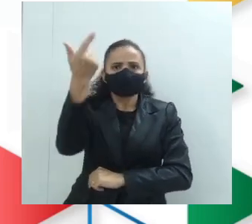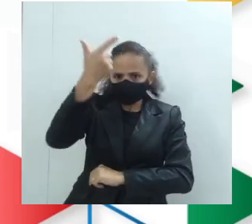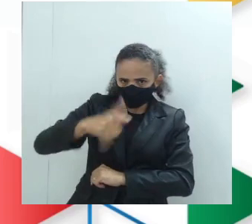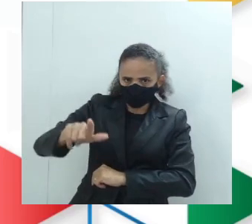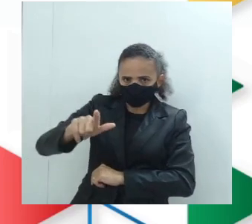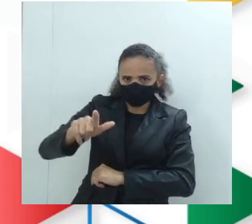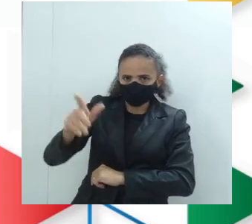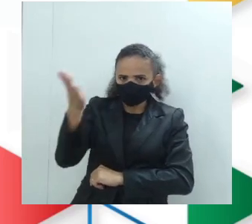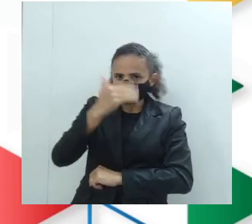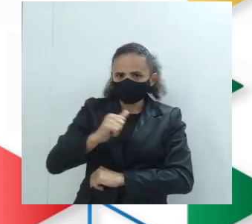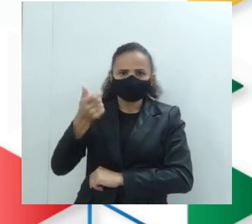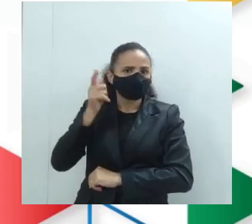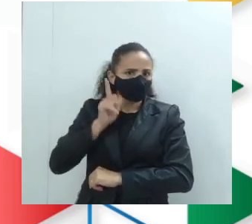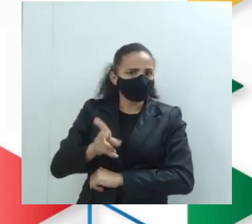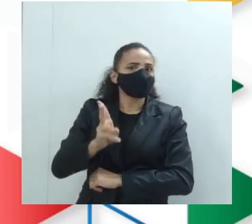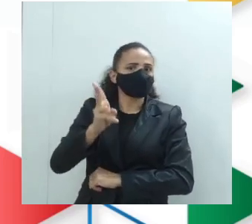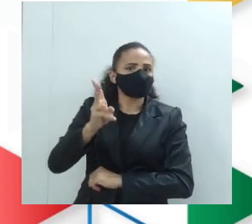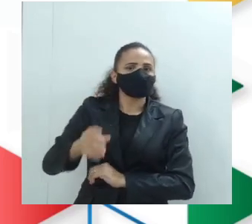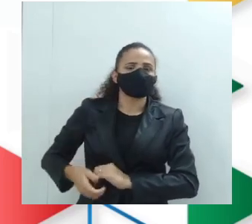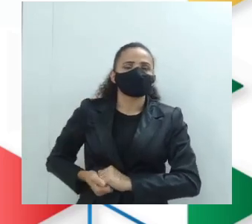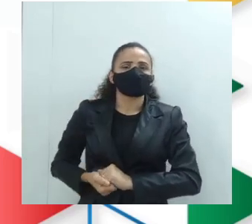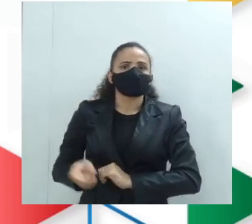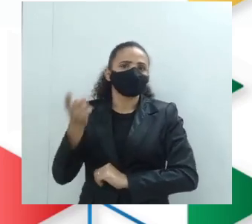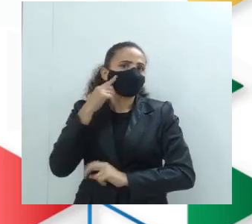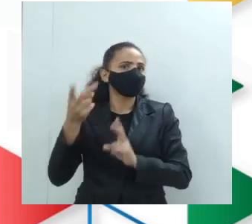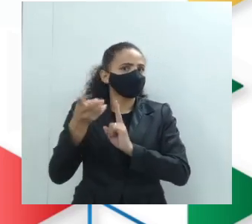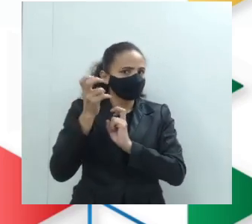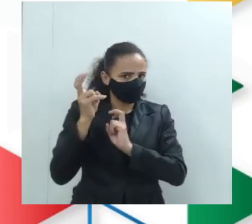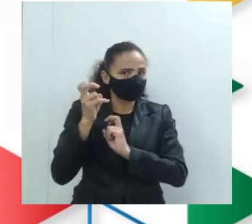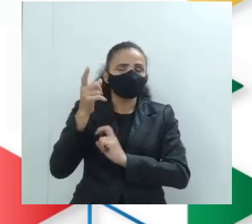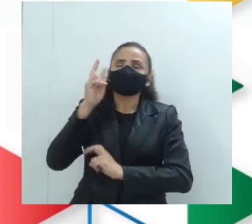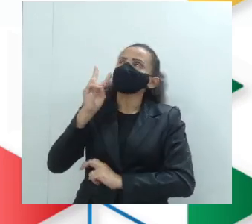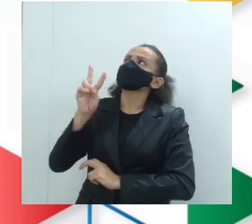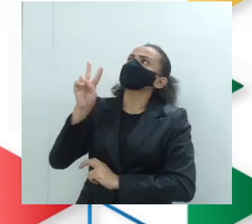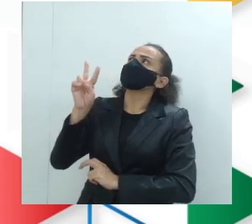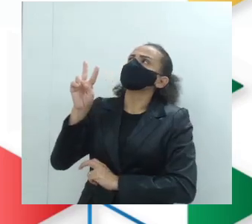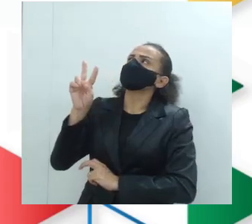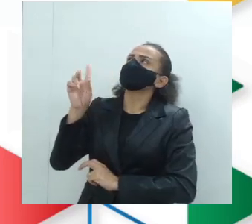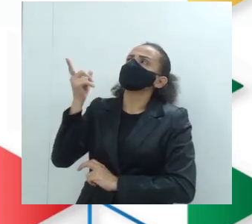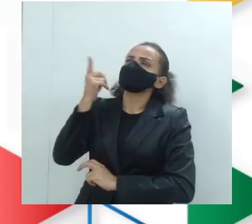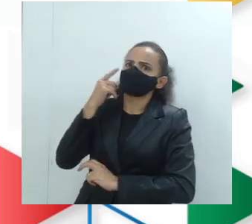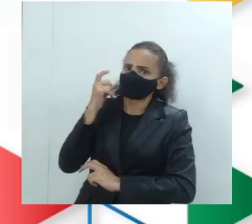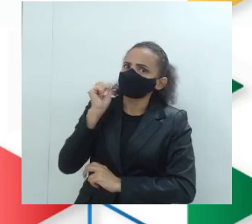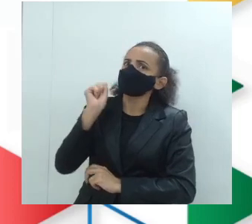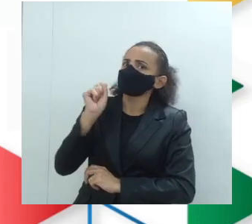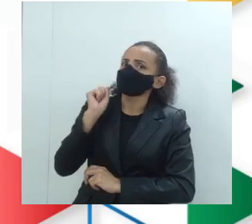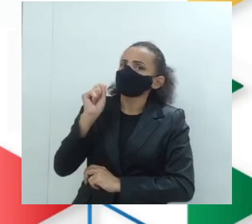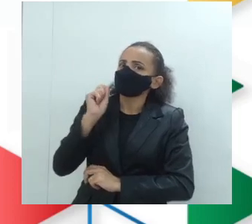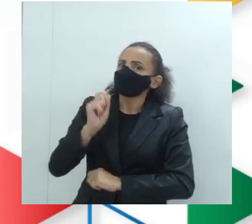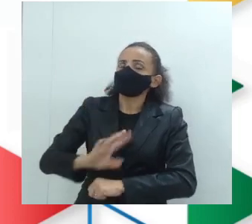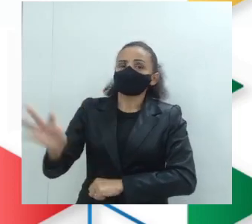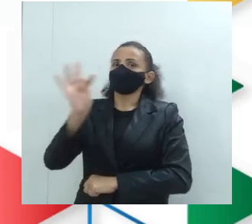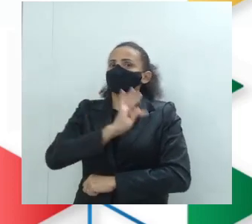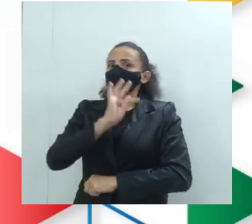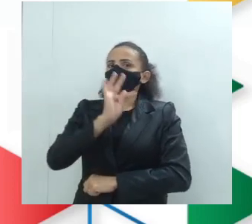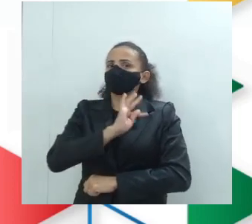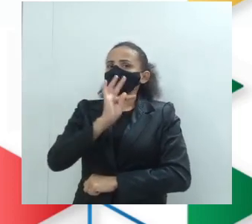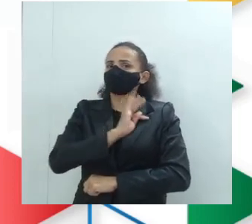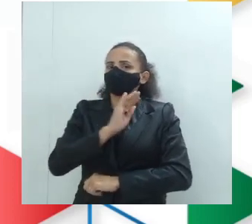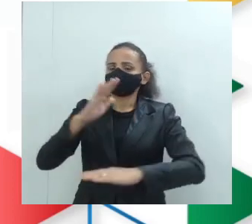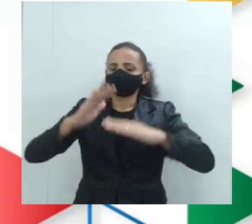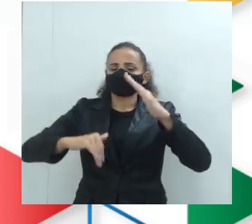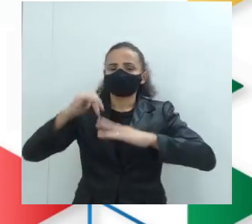repita? Segue comigo, ó. Preste atenção. Ó. Percebeu? E vai acontecer com as outras estrelas também. E isso é uma técnica, por isso o